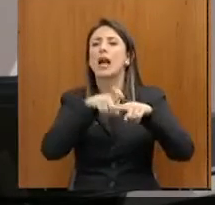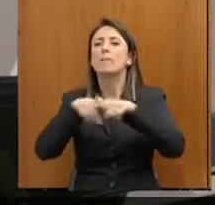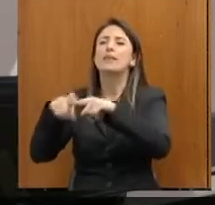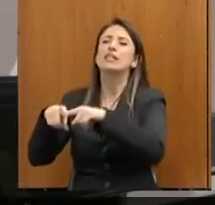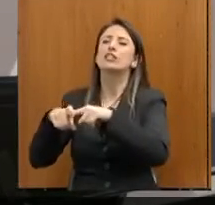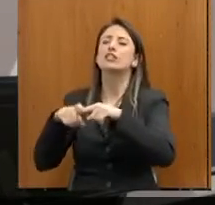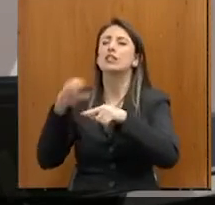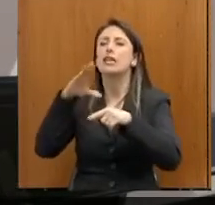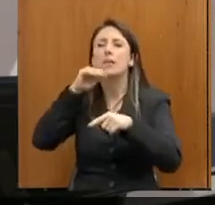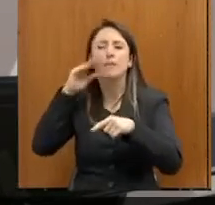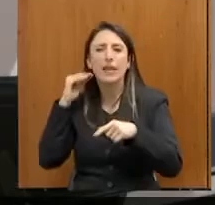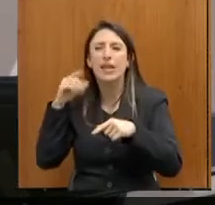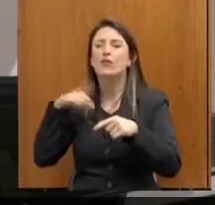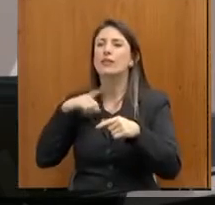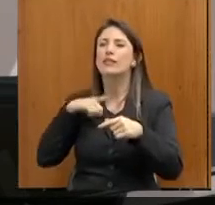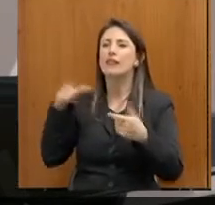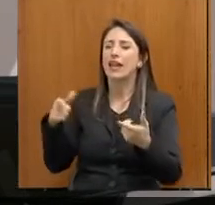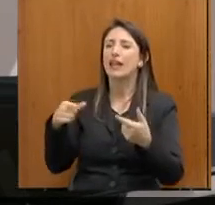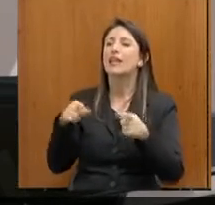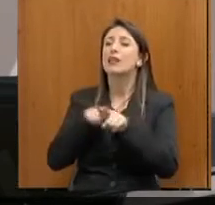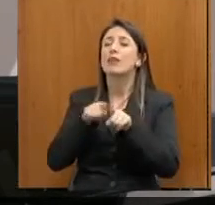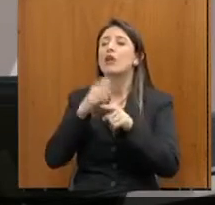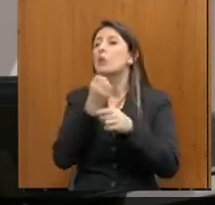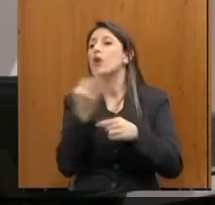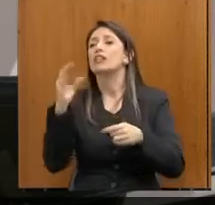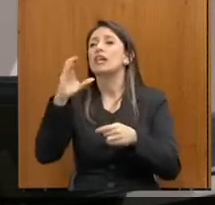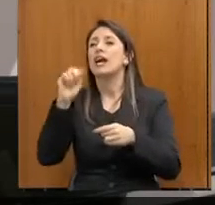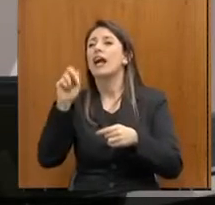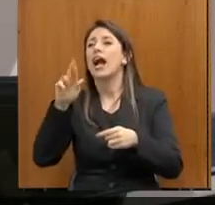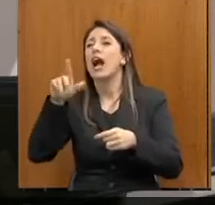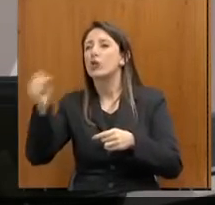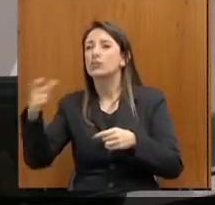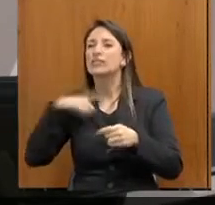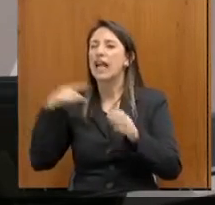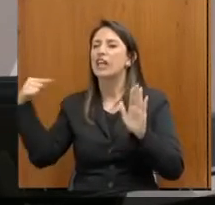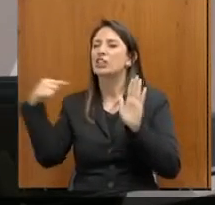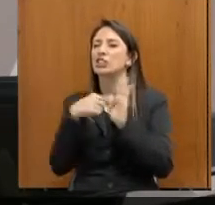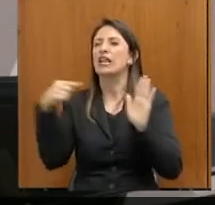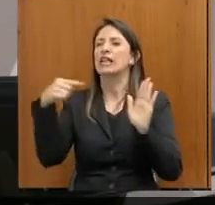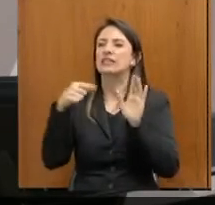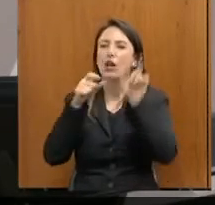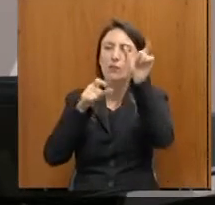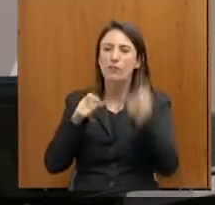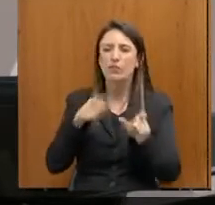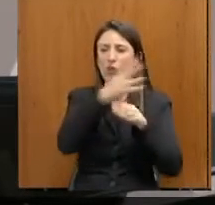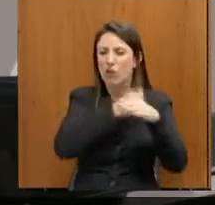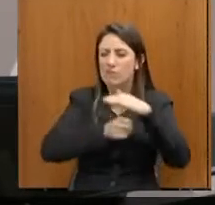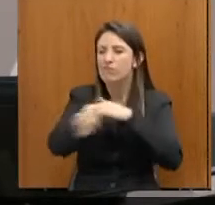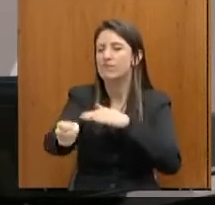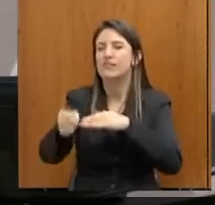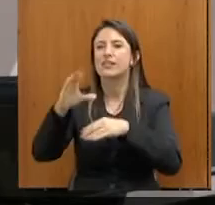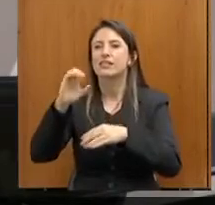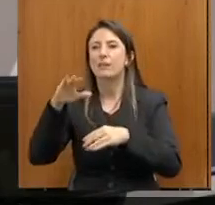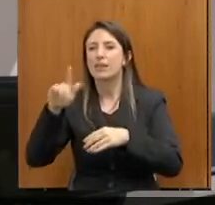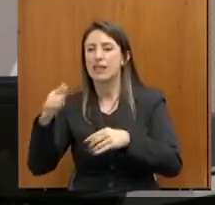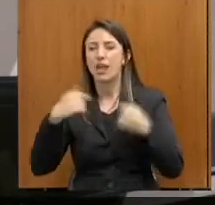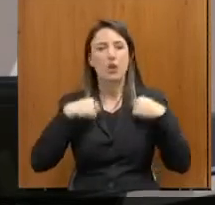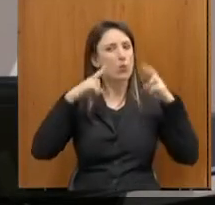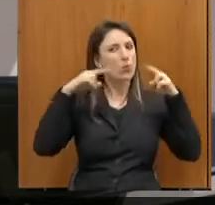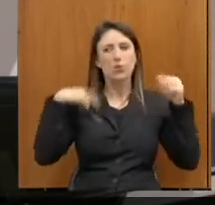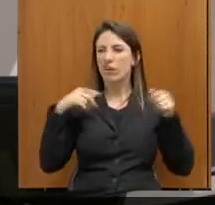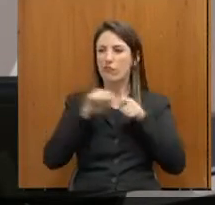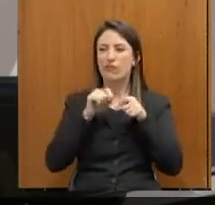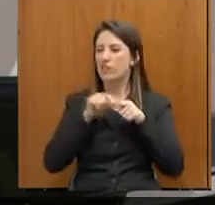atendendo a dentro da Cemig que tem indicação política eu já que a gente primeiro a mão que dizer que eu nunca indiquei ninguém dentro da Cemig dentro da Copasa em lugar nenhum o